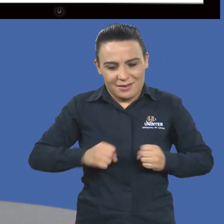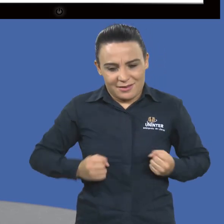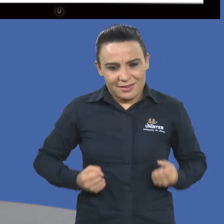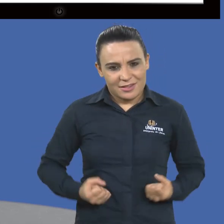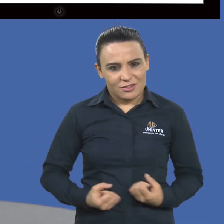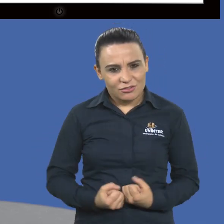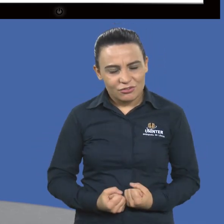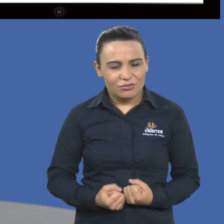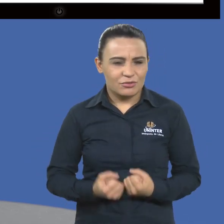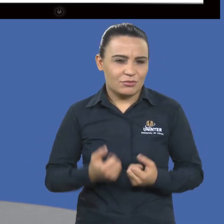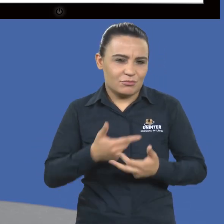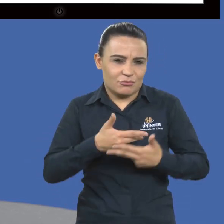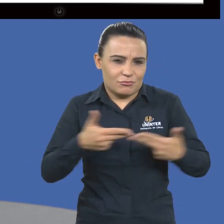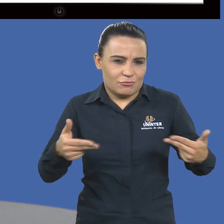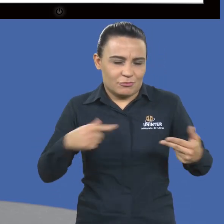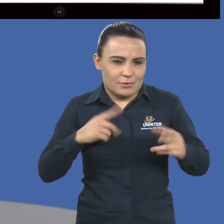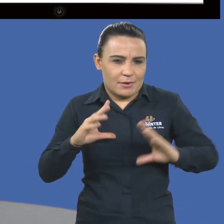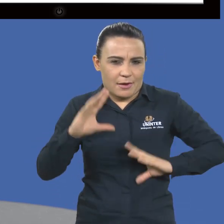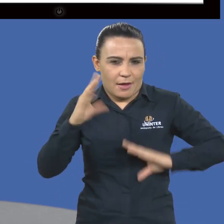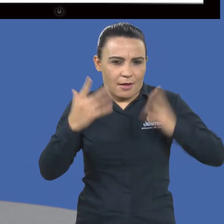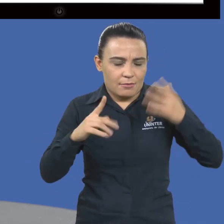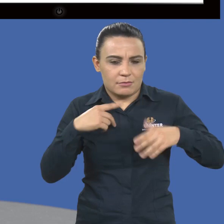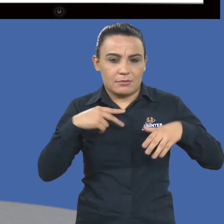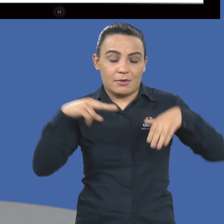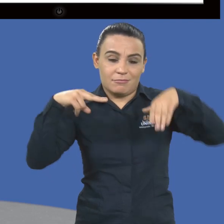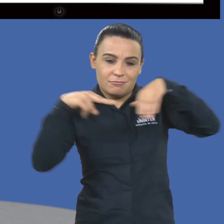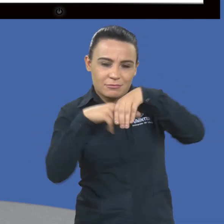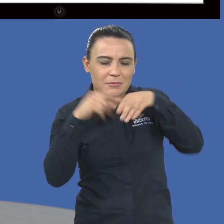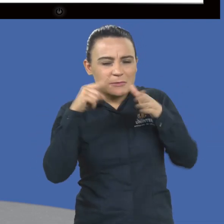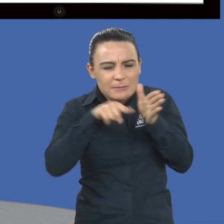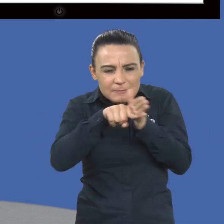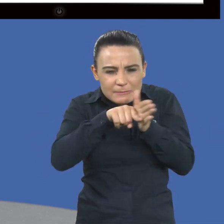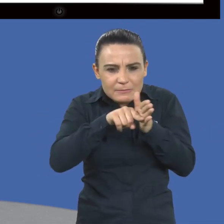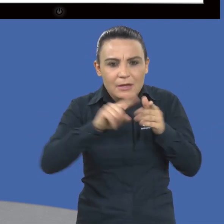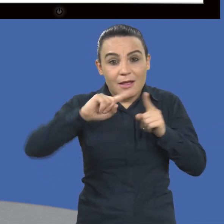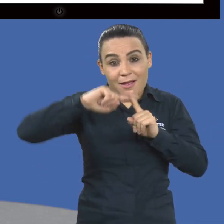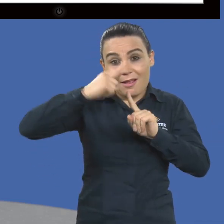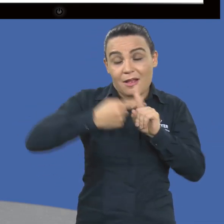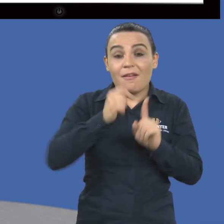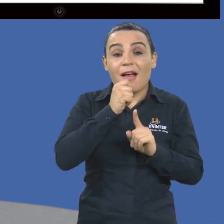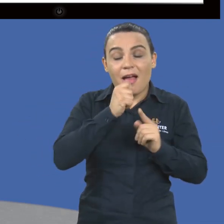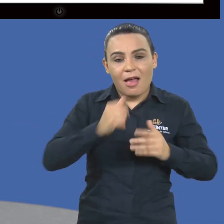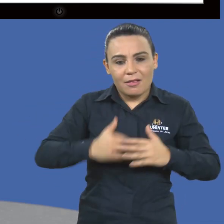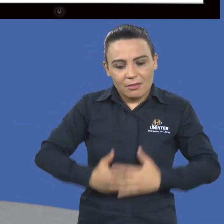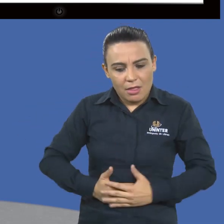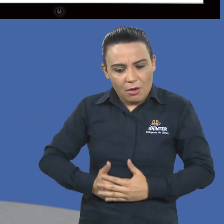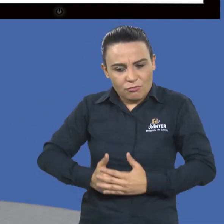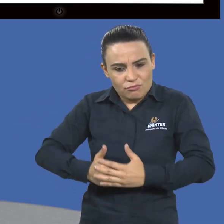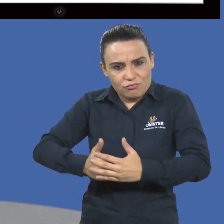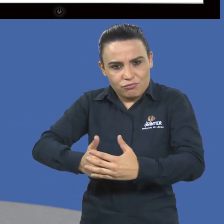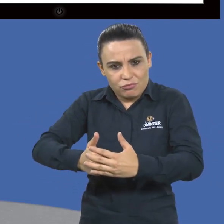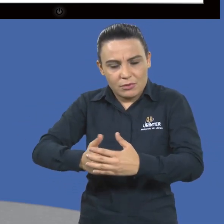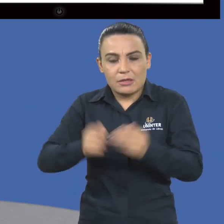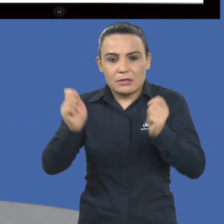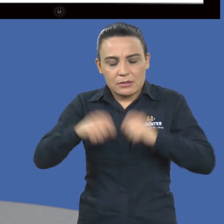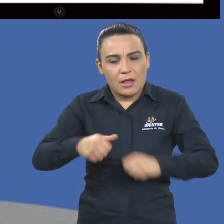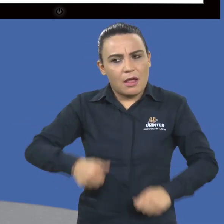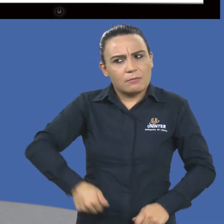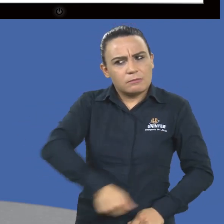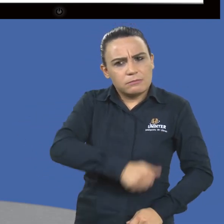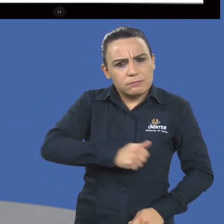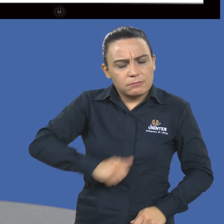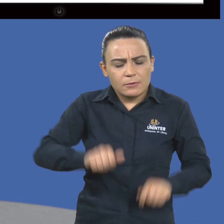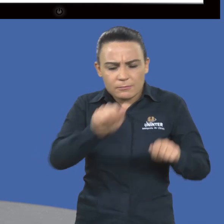do intestino, e isso são sinais sugestivos. Tem que investigar? Tem. Como que você